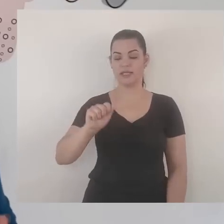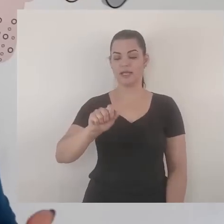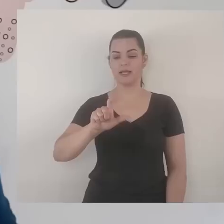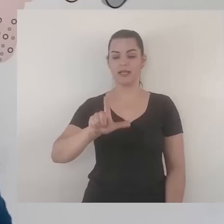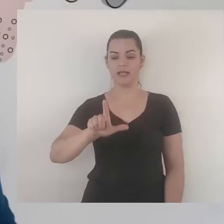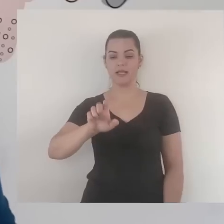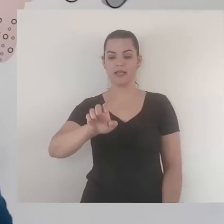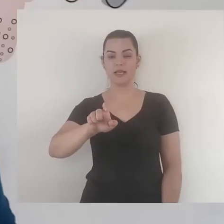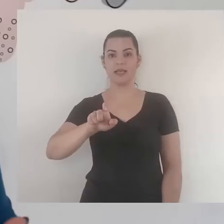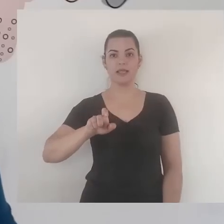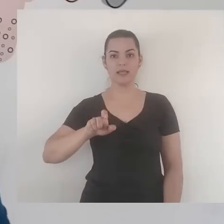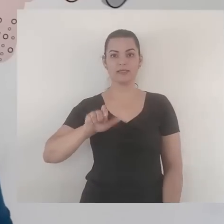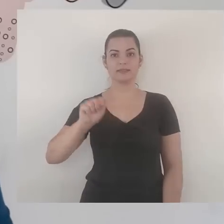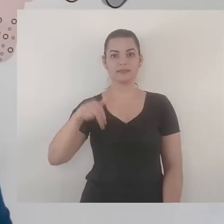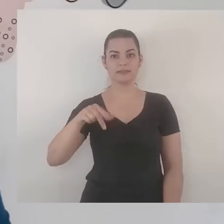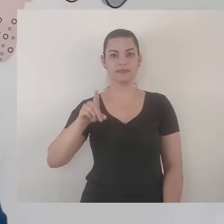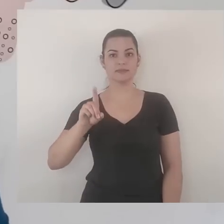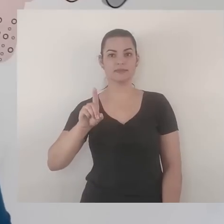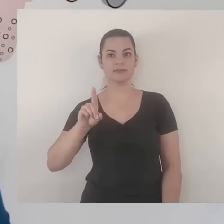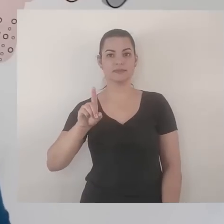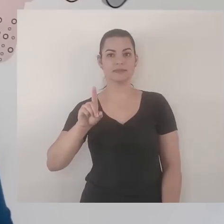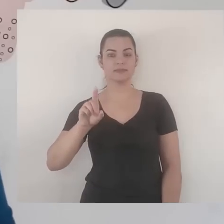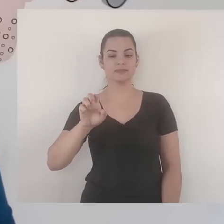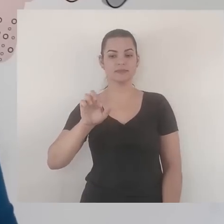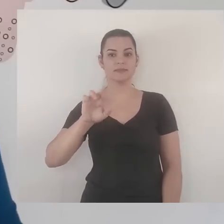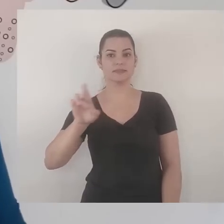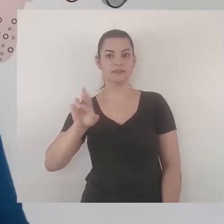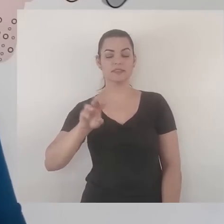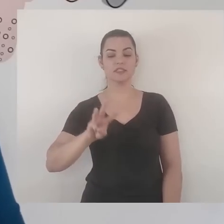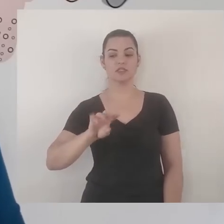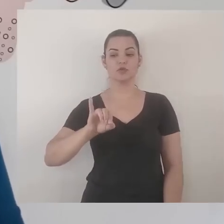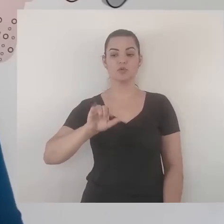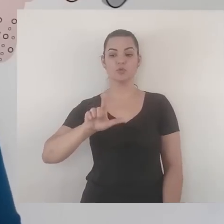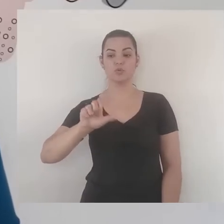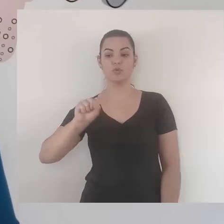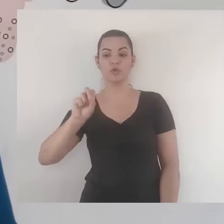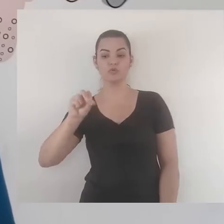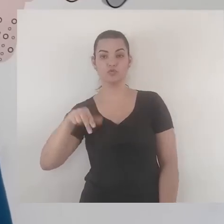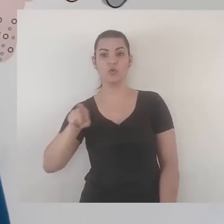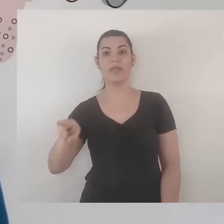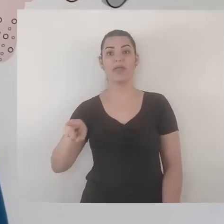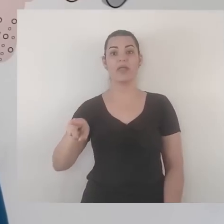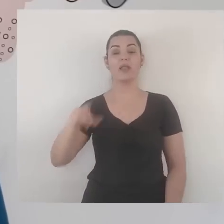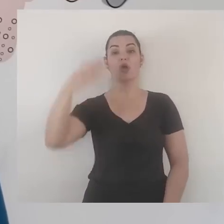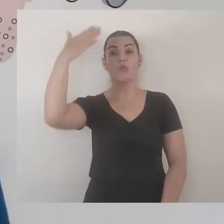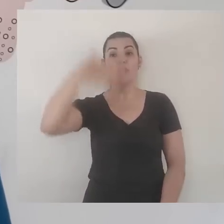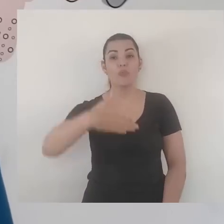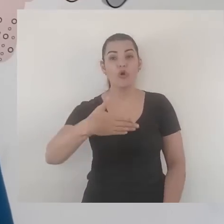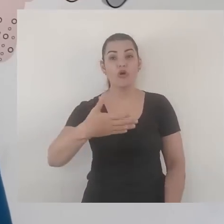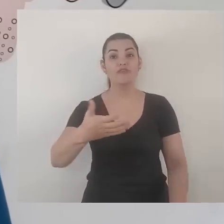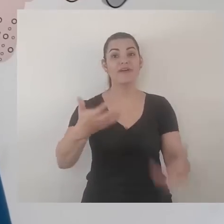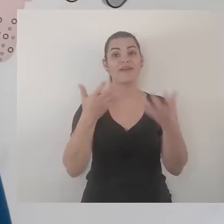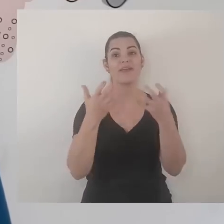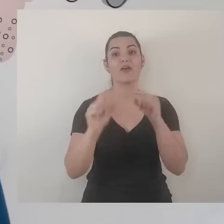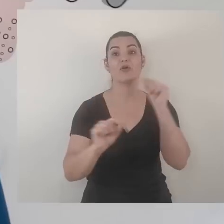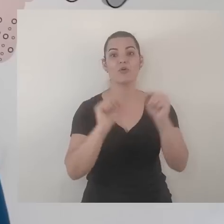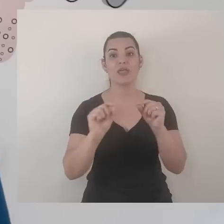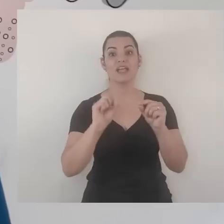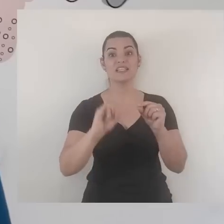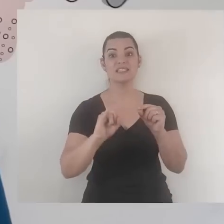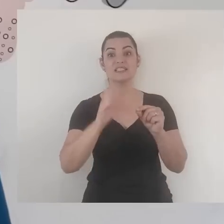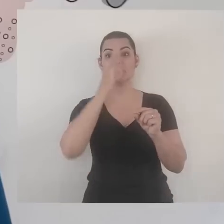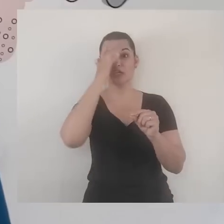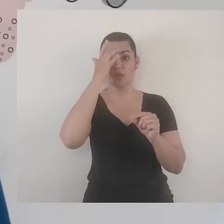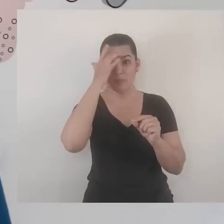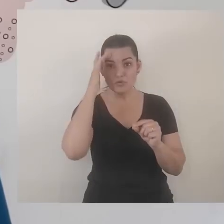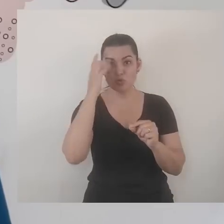Ele queria comprovar que, à medida que nós aumentávamos a altitude, a